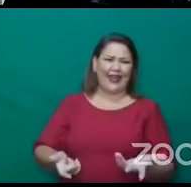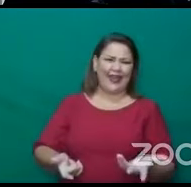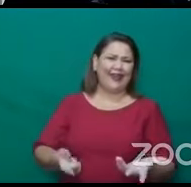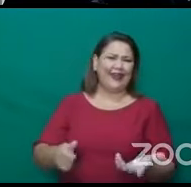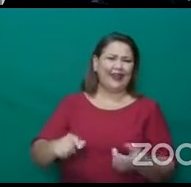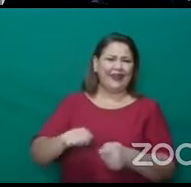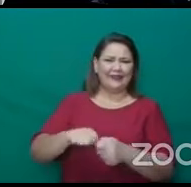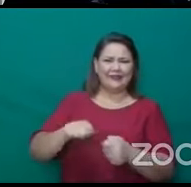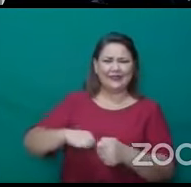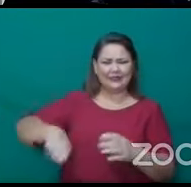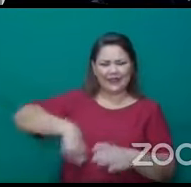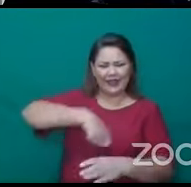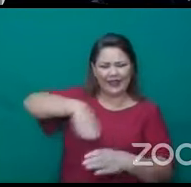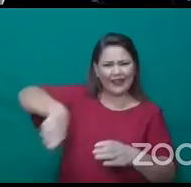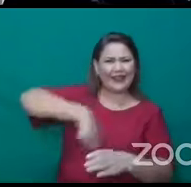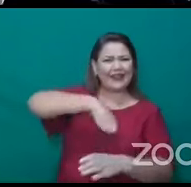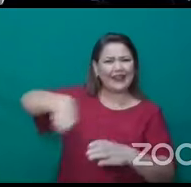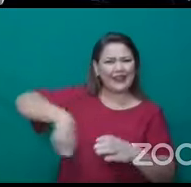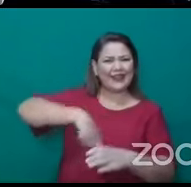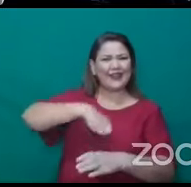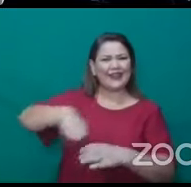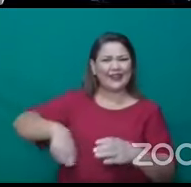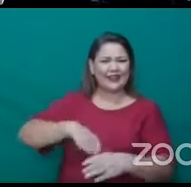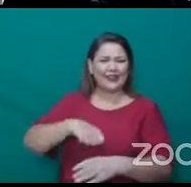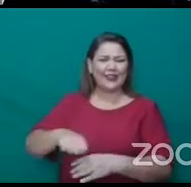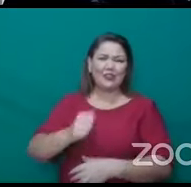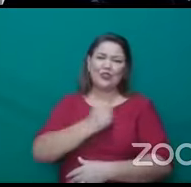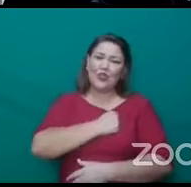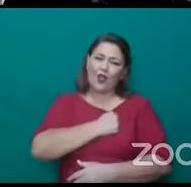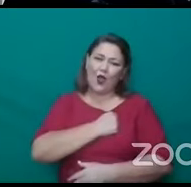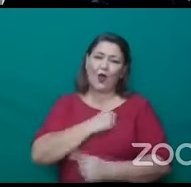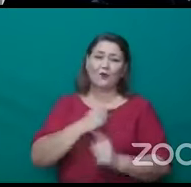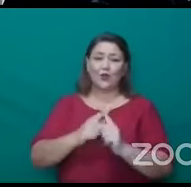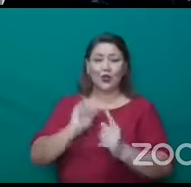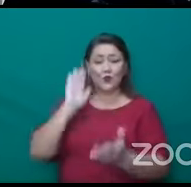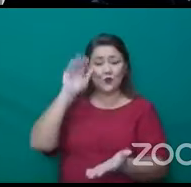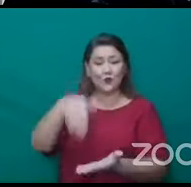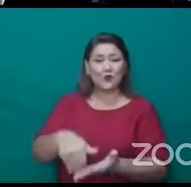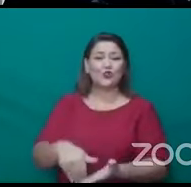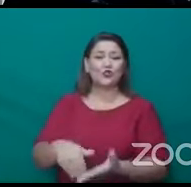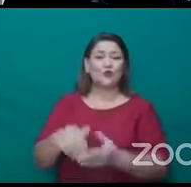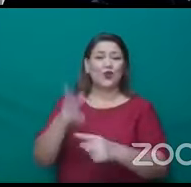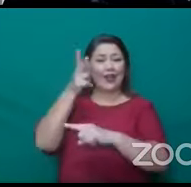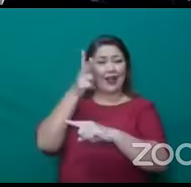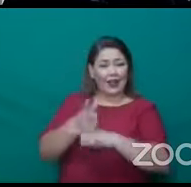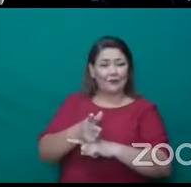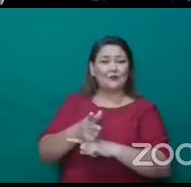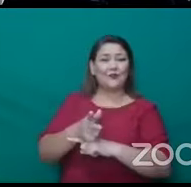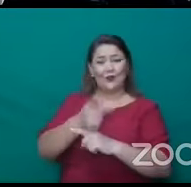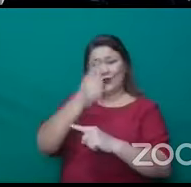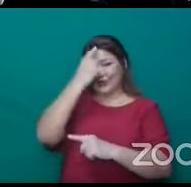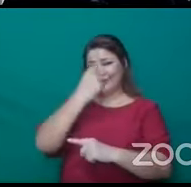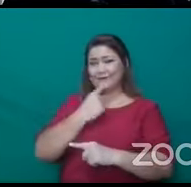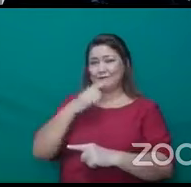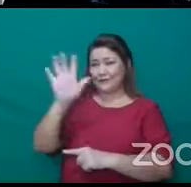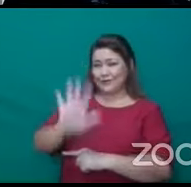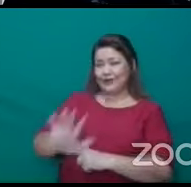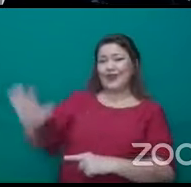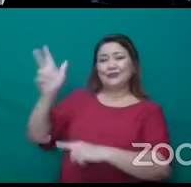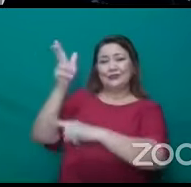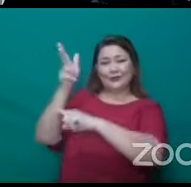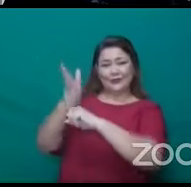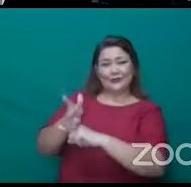tudo aquilo. E deu até uma dó no final, que a última cena que a gente gravou foi uma cena que a nossa Final Girl, né,